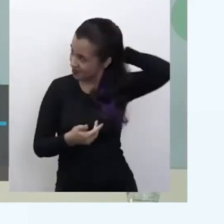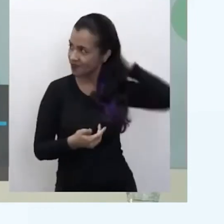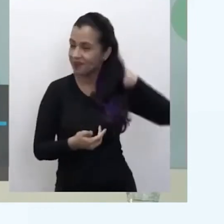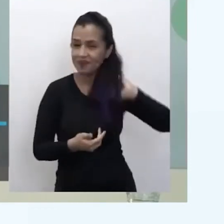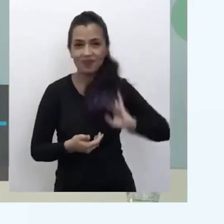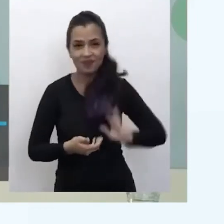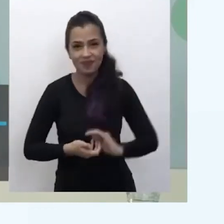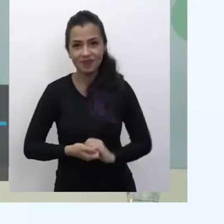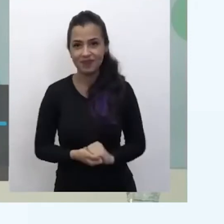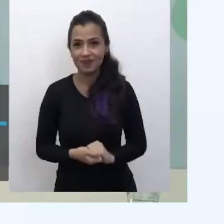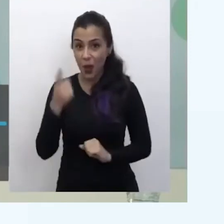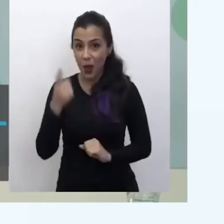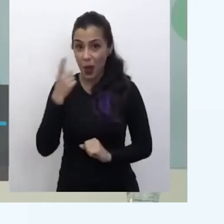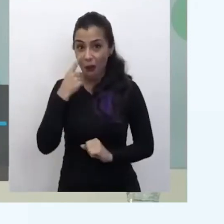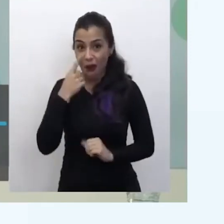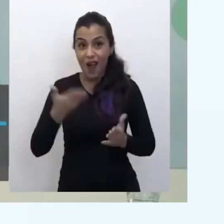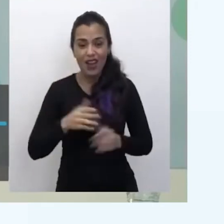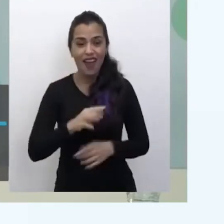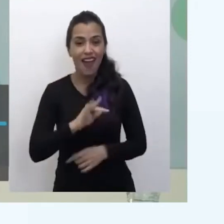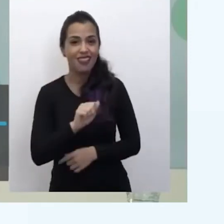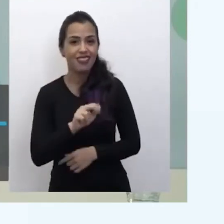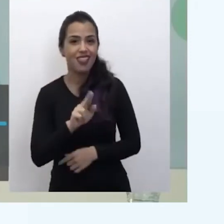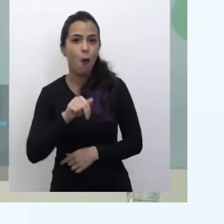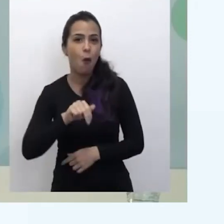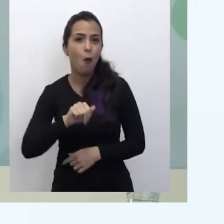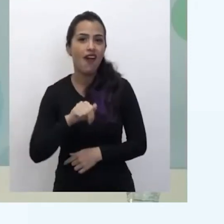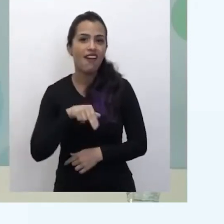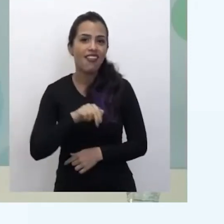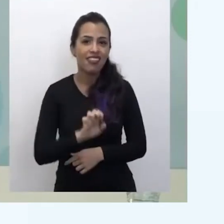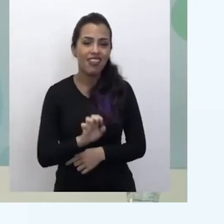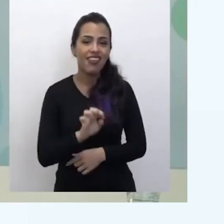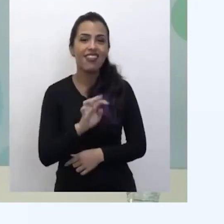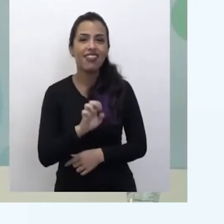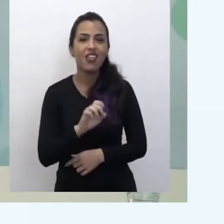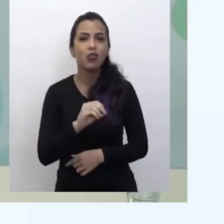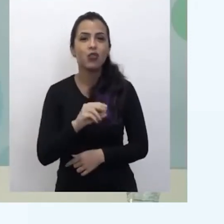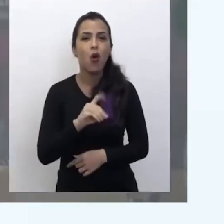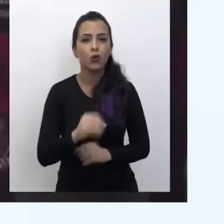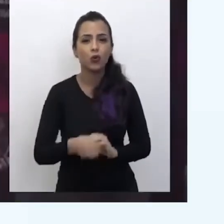agora a Tauane Teodoro.